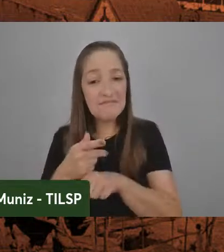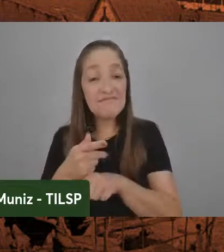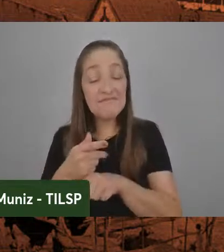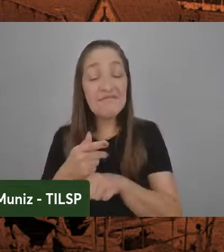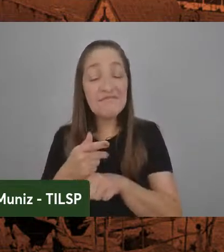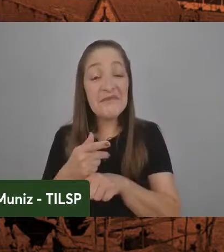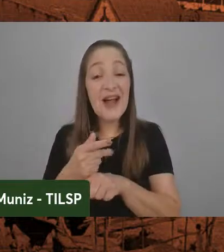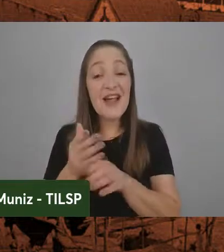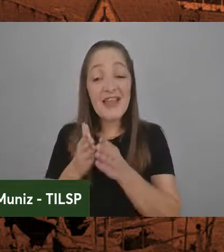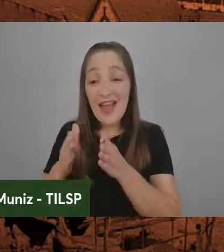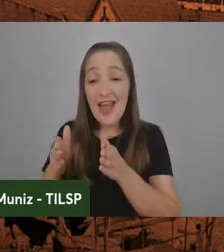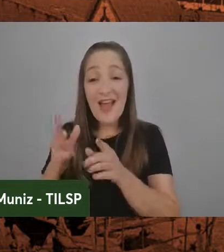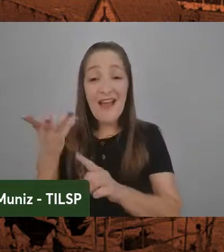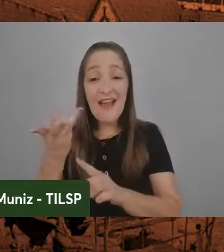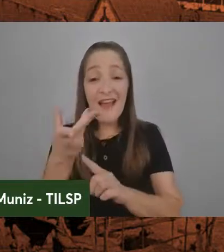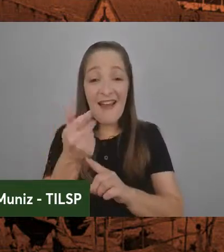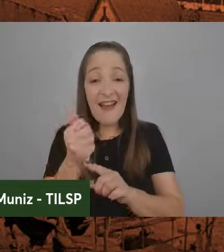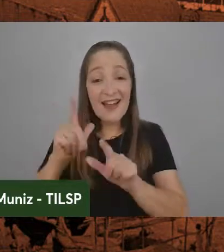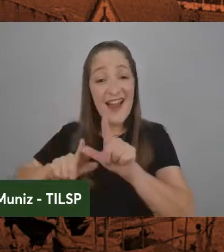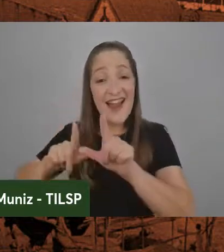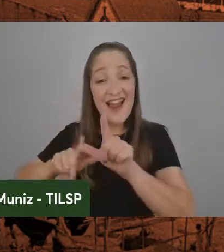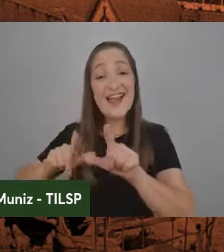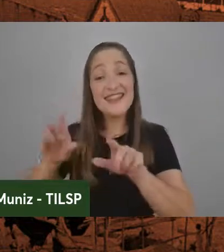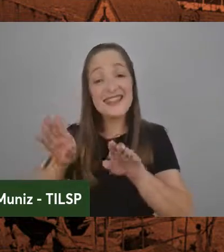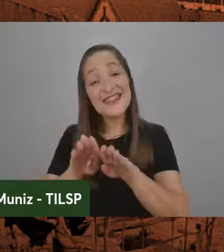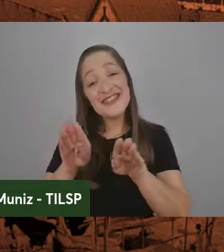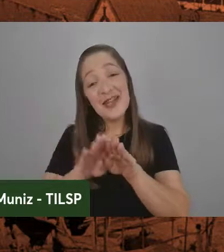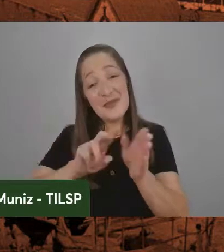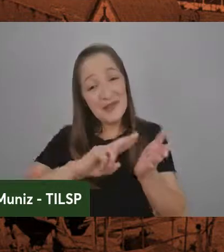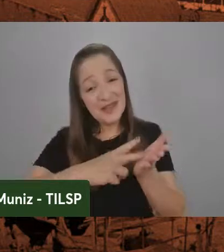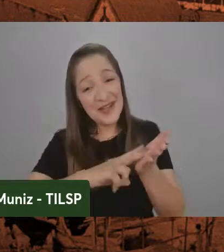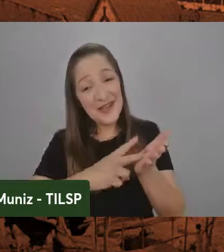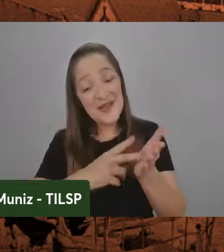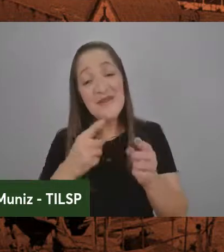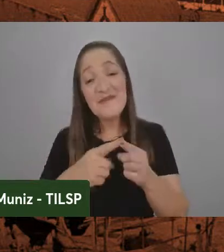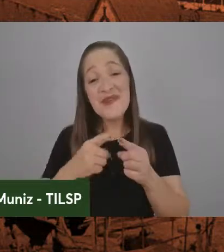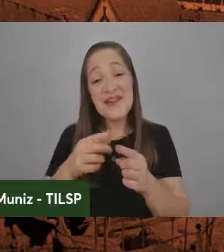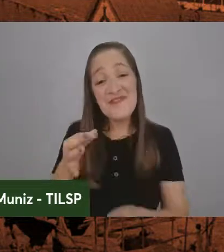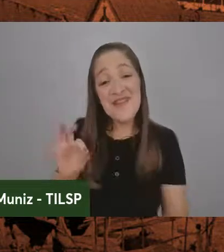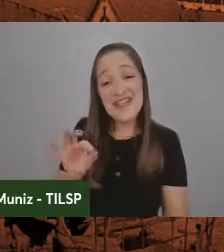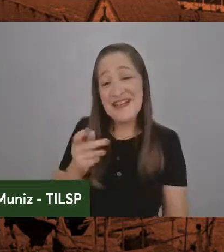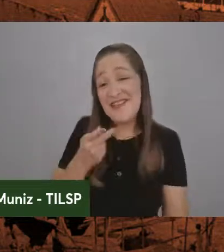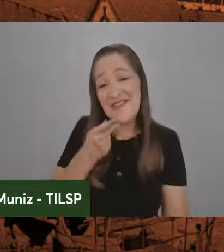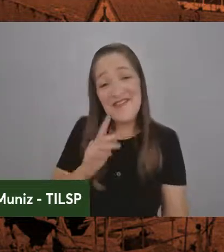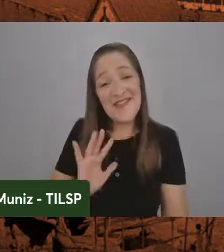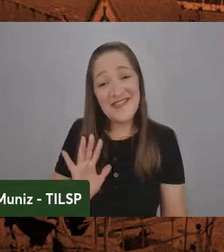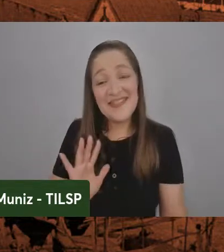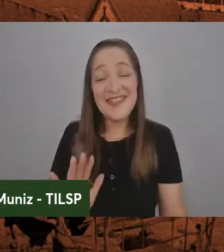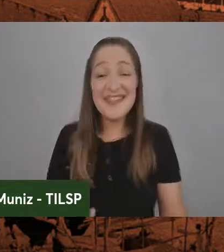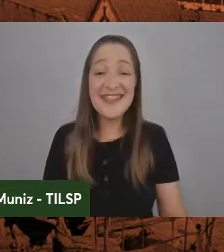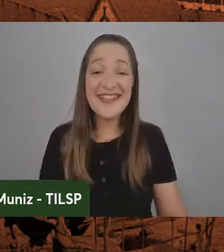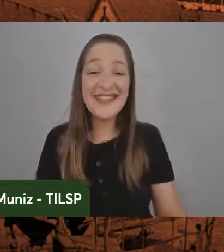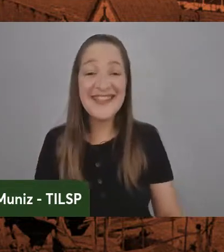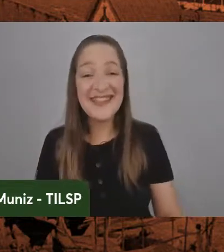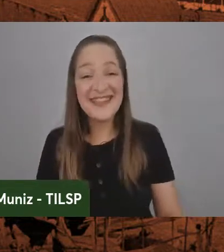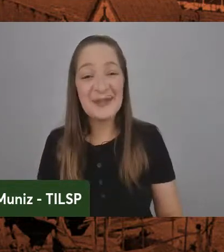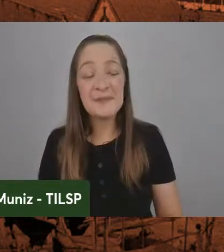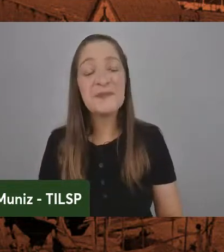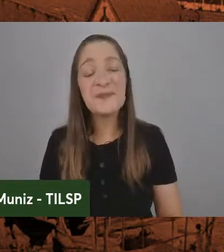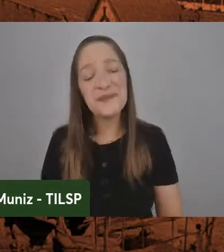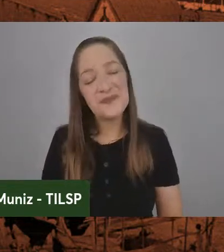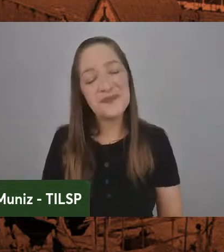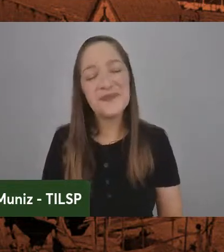eu traduzi, gente, porque eu não falo francês. Esse foi, então, um